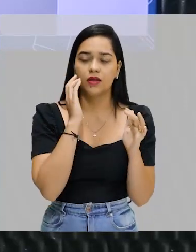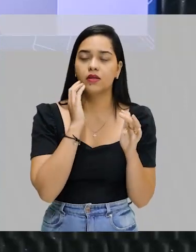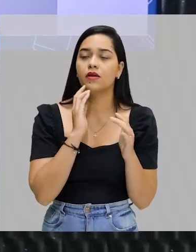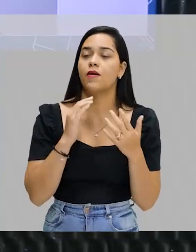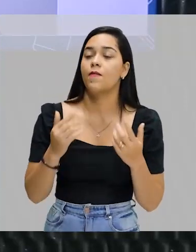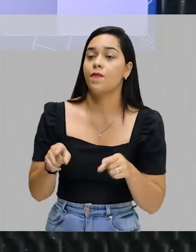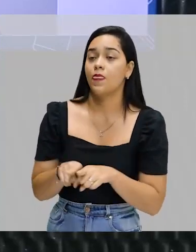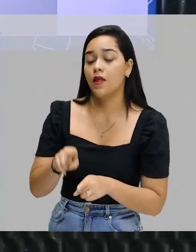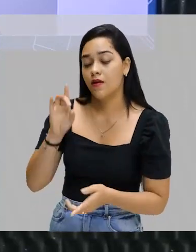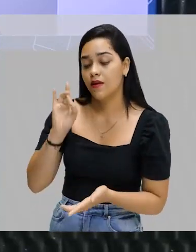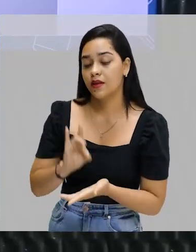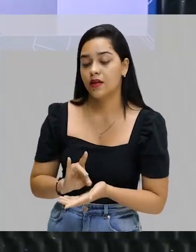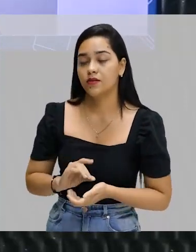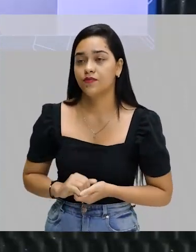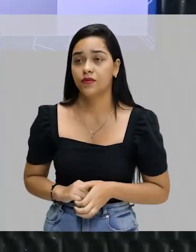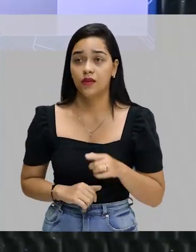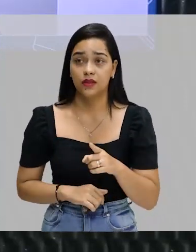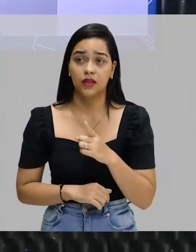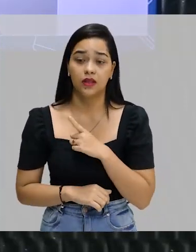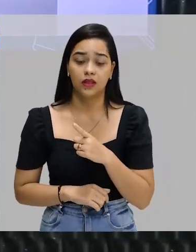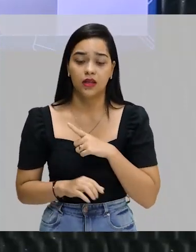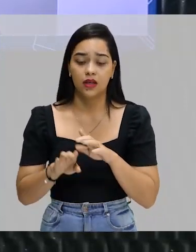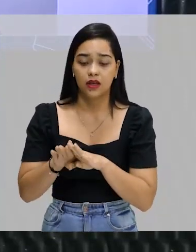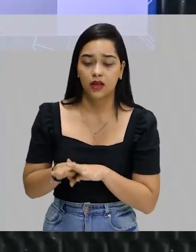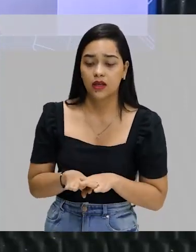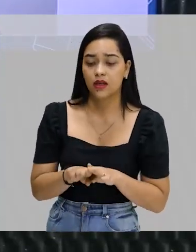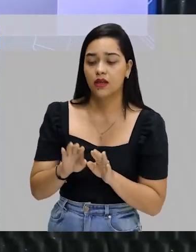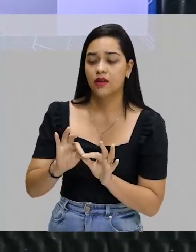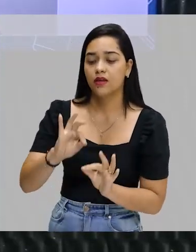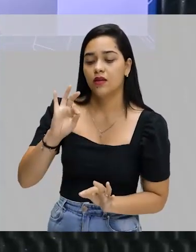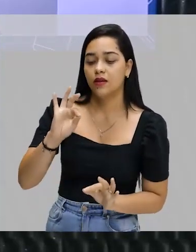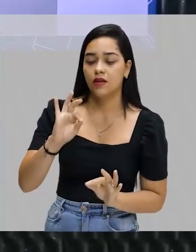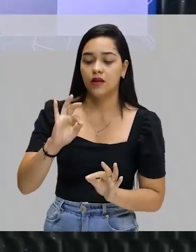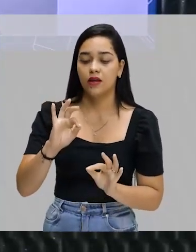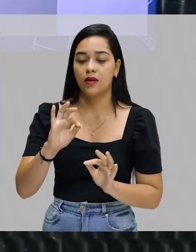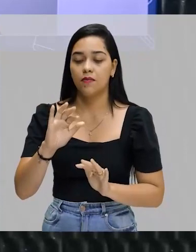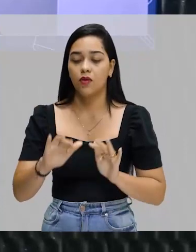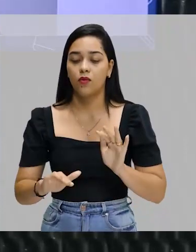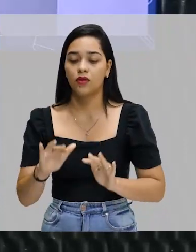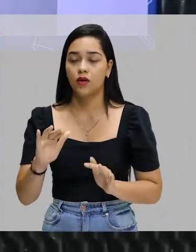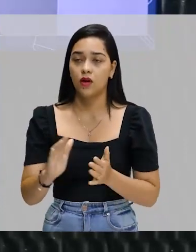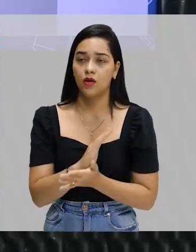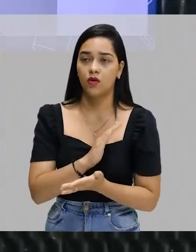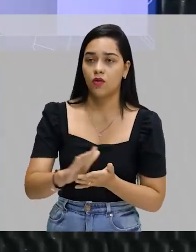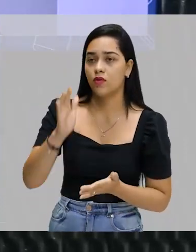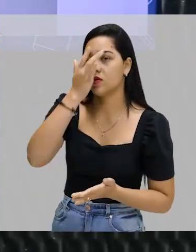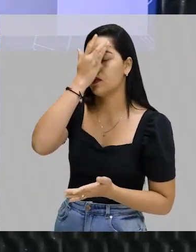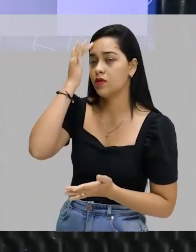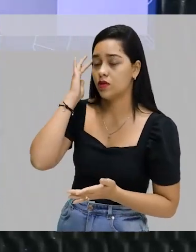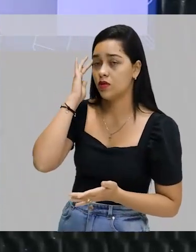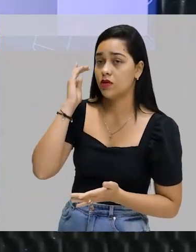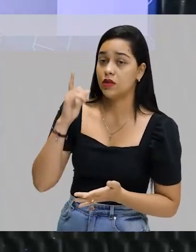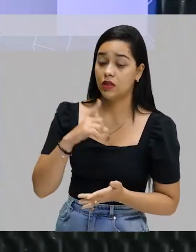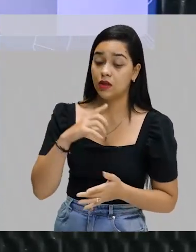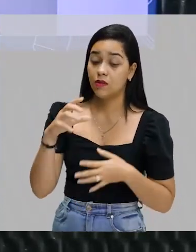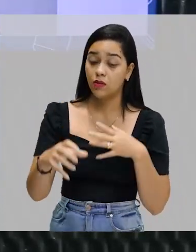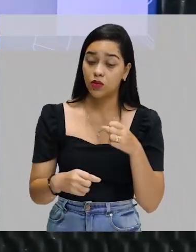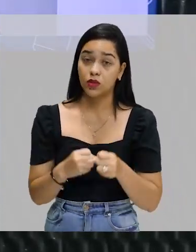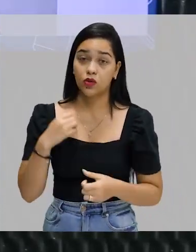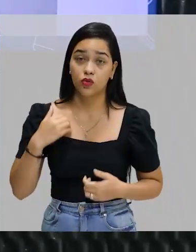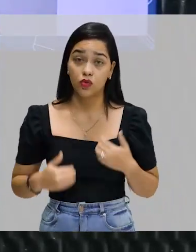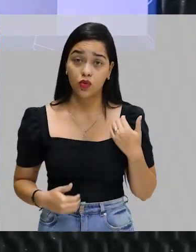dizendo que é um fato. E aí você tem equilíbrio, simetria e proporção, que é o que, por exemplo, alguns garotos, alguns rapazes, alguns homens buscam no